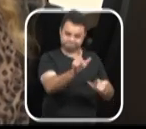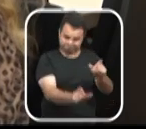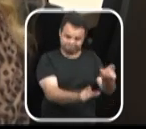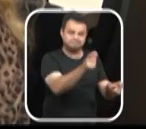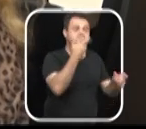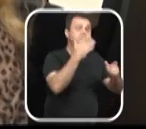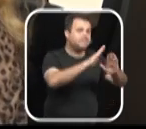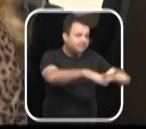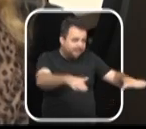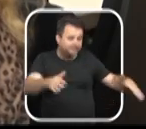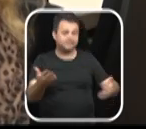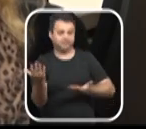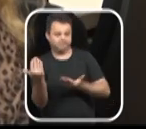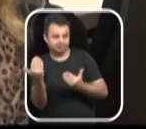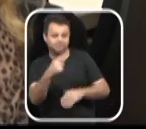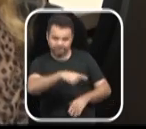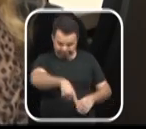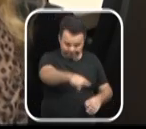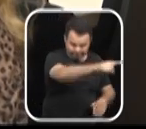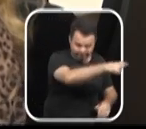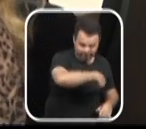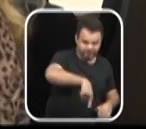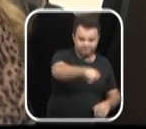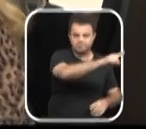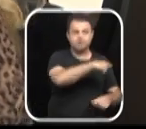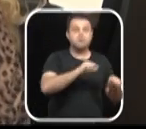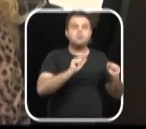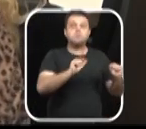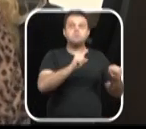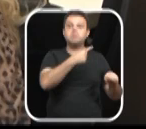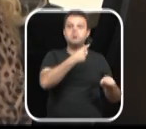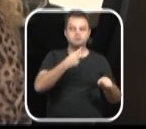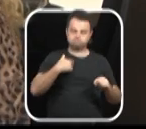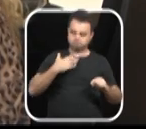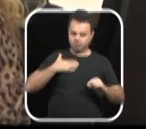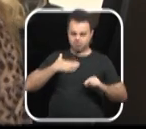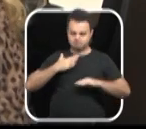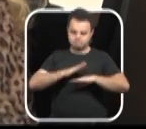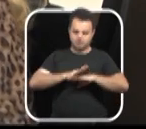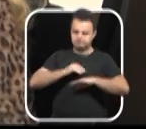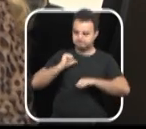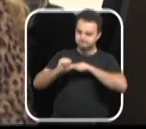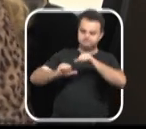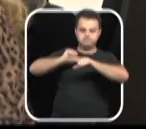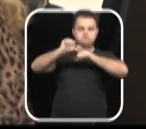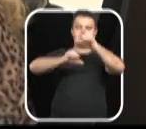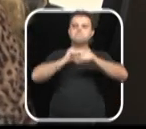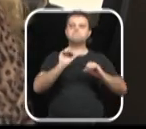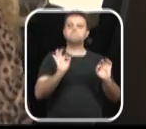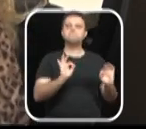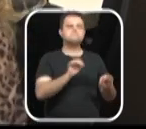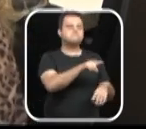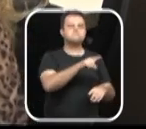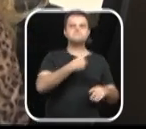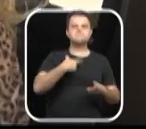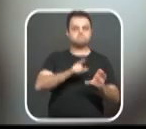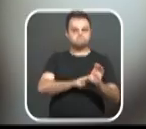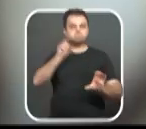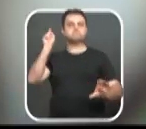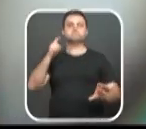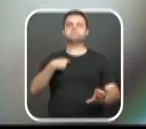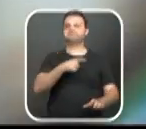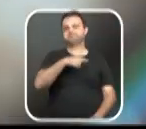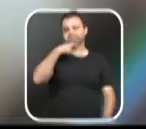crianças e os adolescentes se autorregulem, né? Desenvolvam a sua autonomia moral.